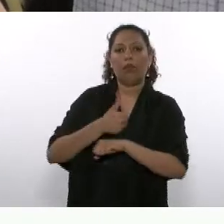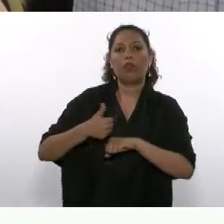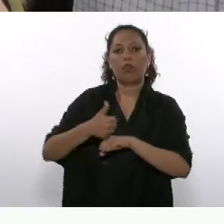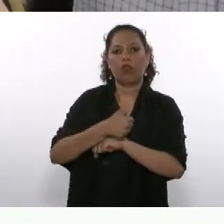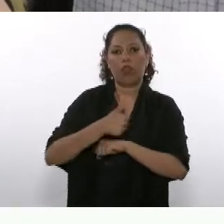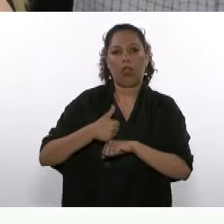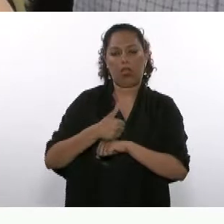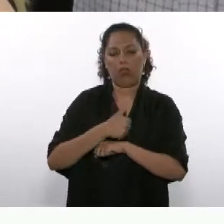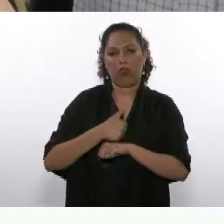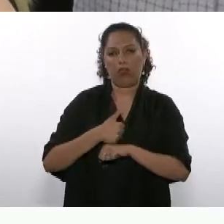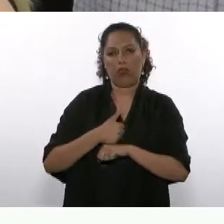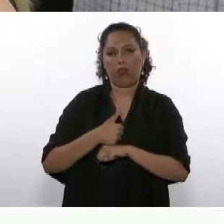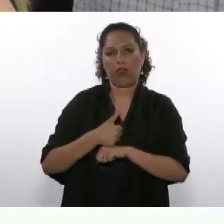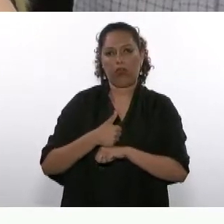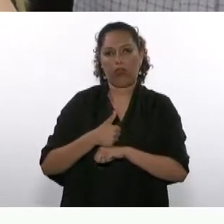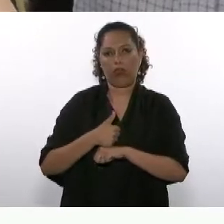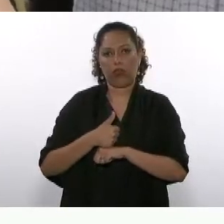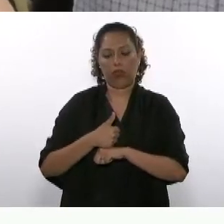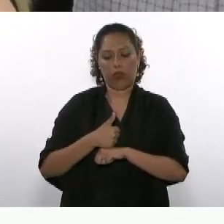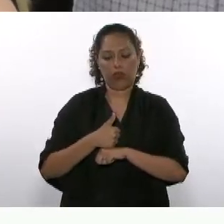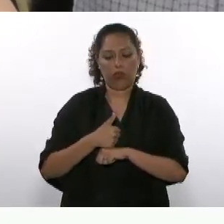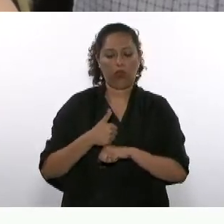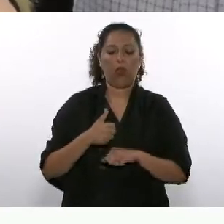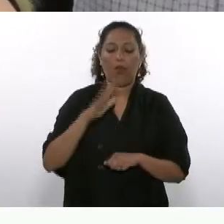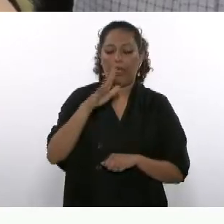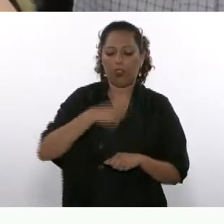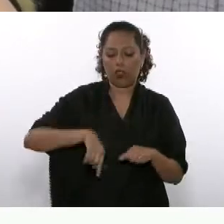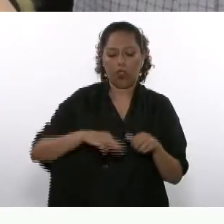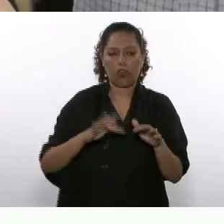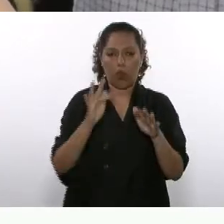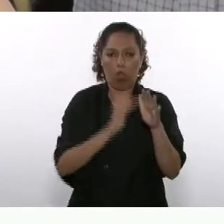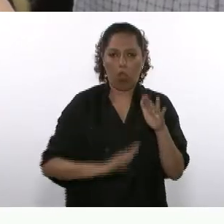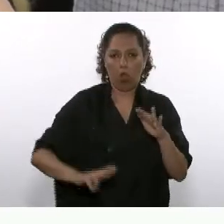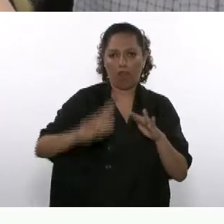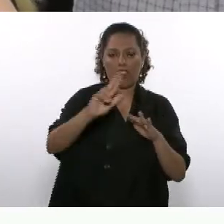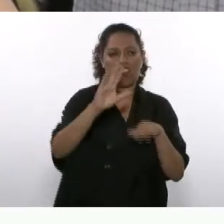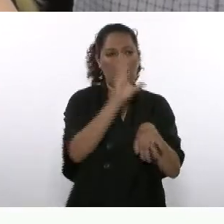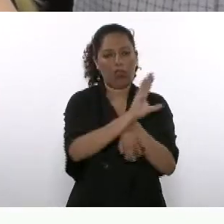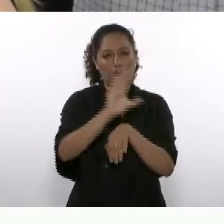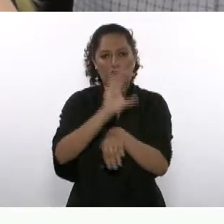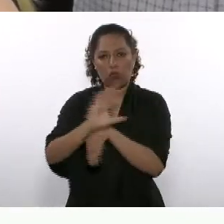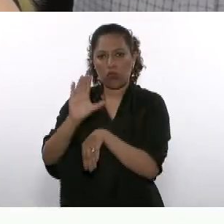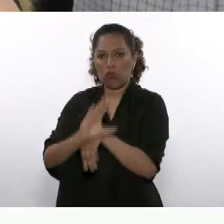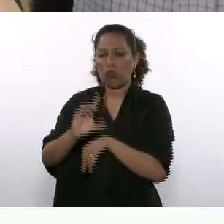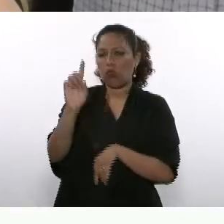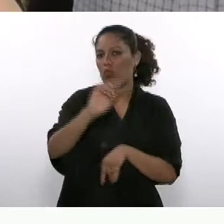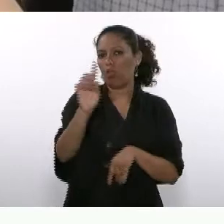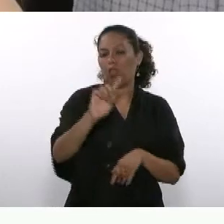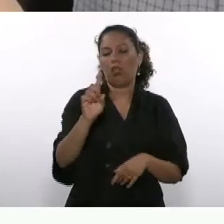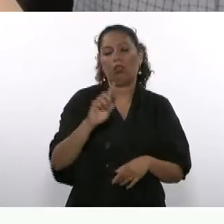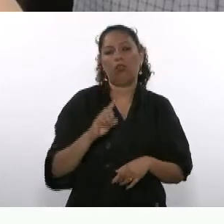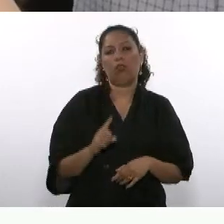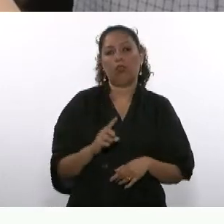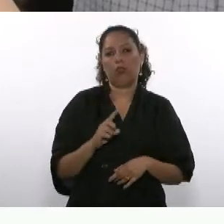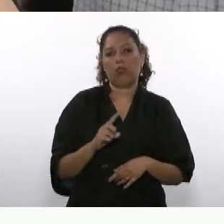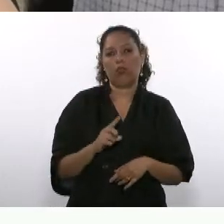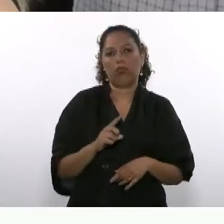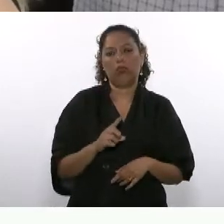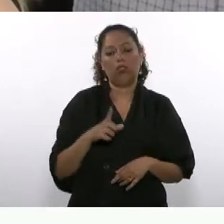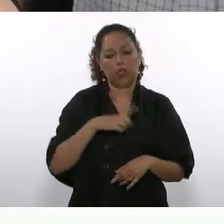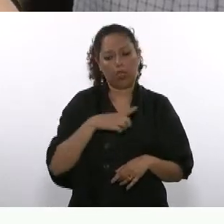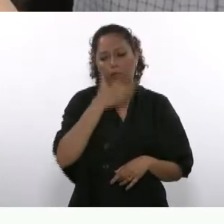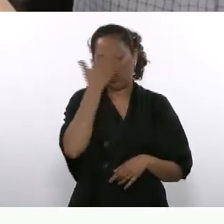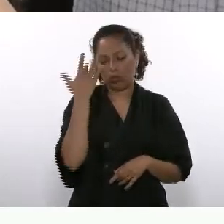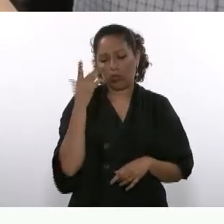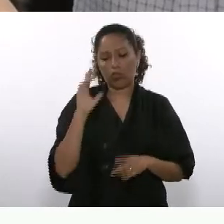formar fazendo o papel de uma universidade, fazendo o papel de um curso, desses que já existem no